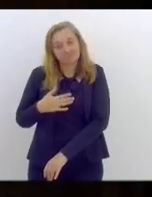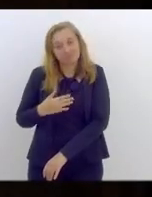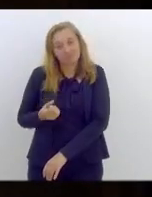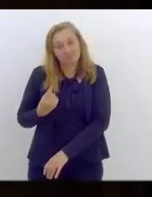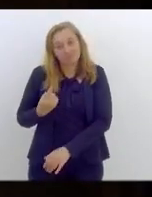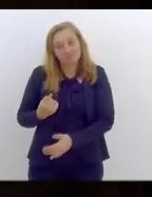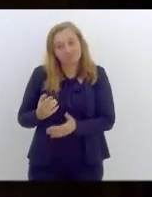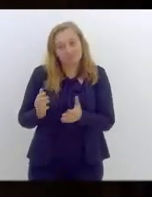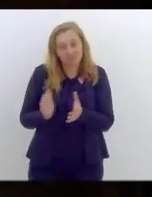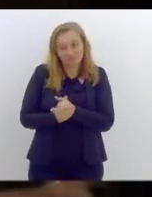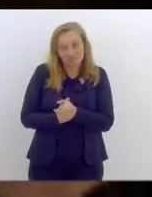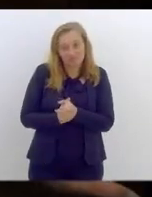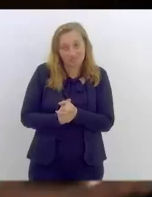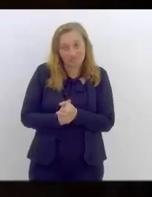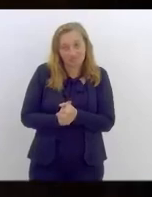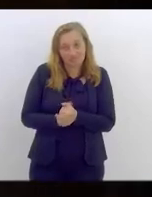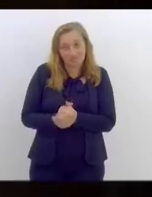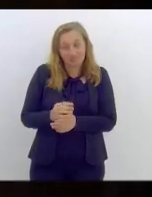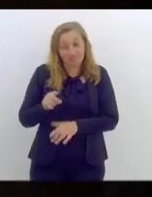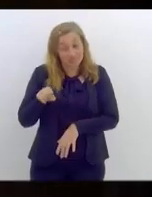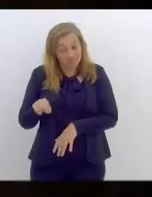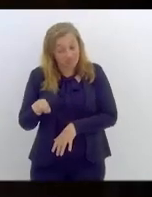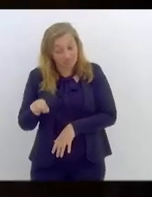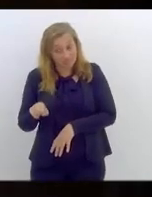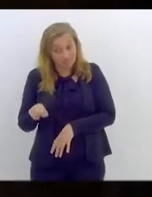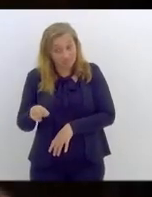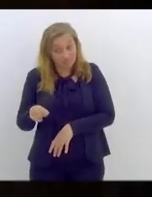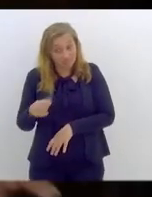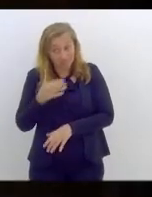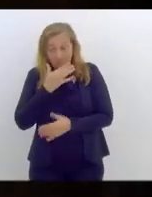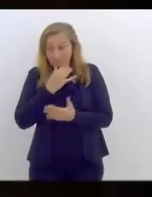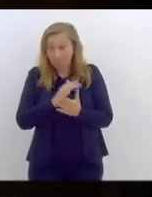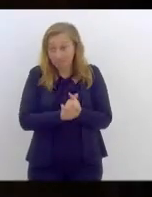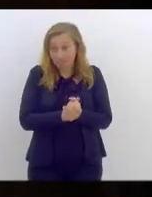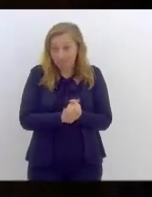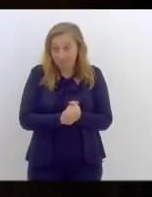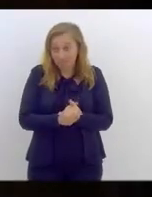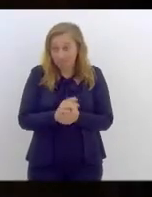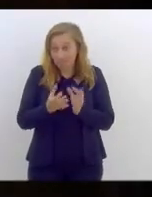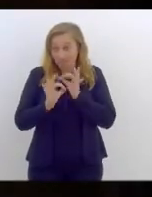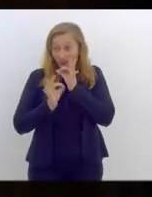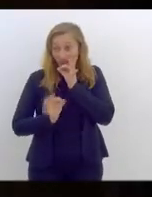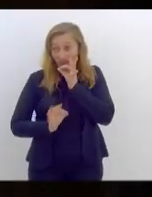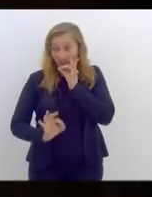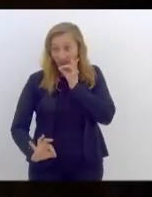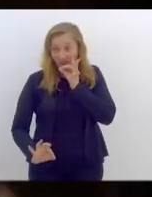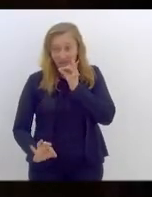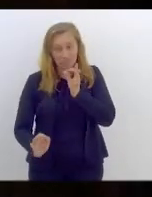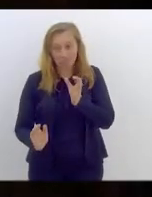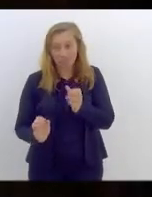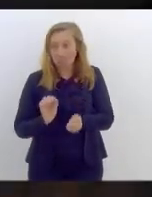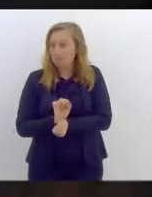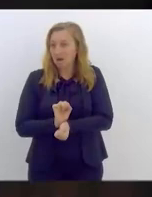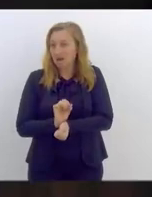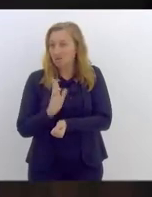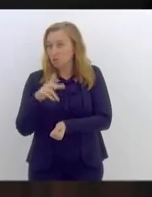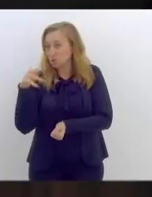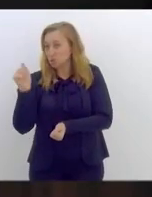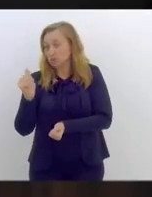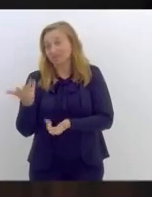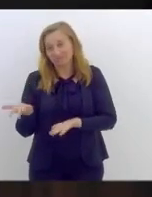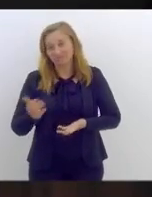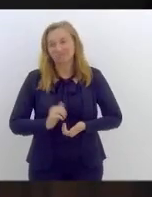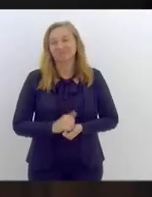ele estivesse aqui, eu sei que ele não ia parar de falar nunca. Porque quando ele começava a falar, não tinha quem fizesse ele parar de